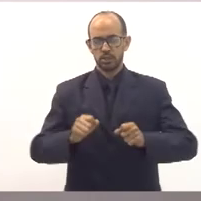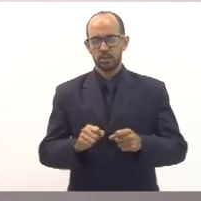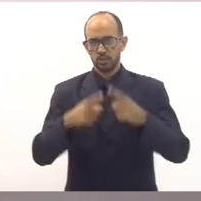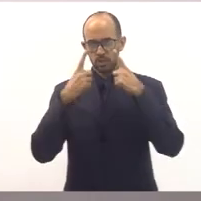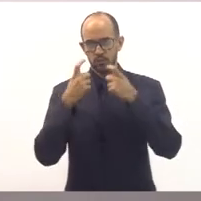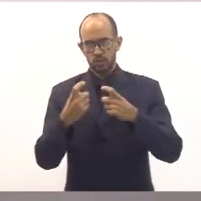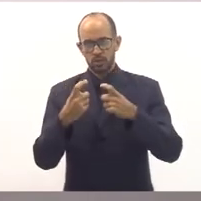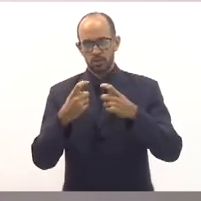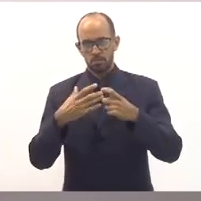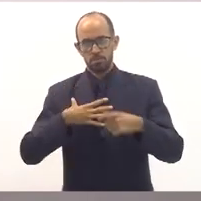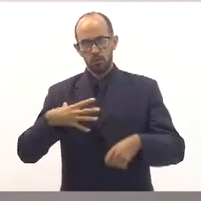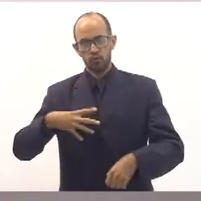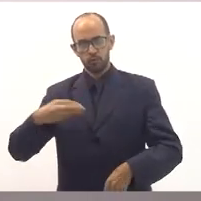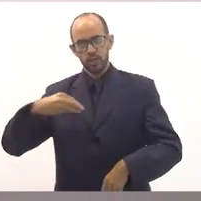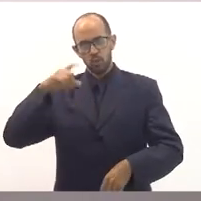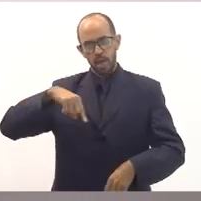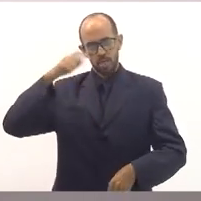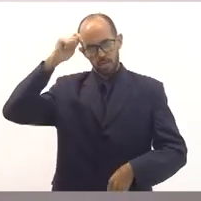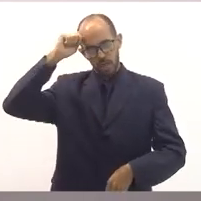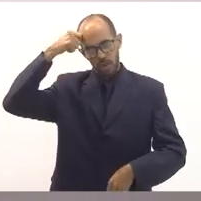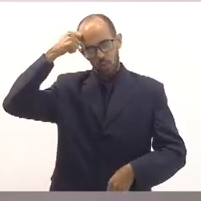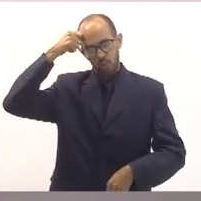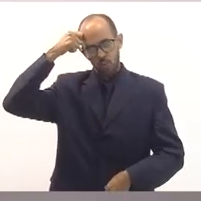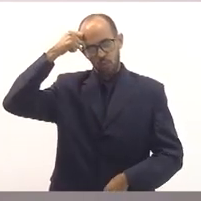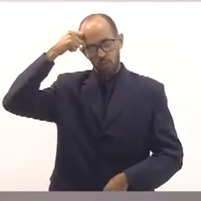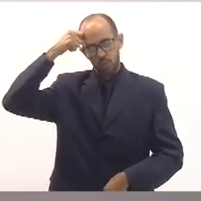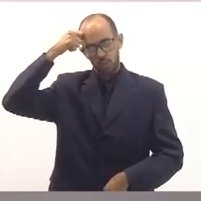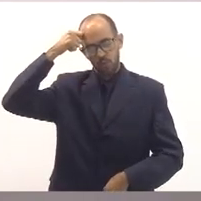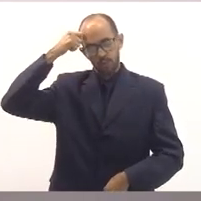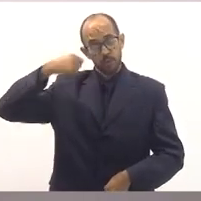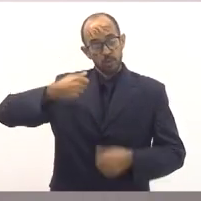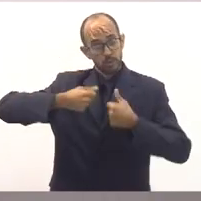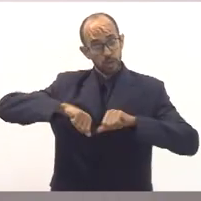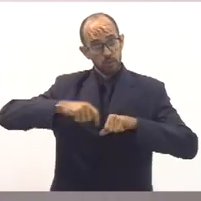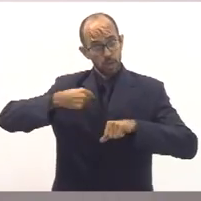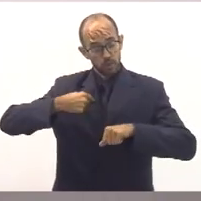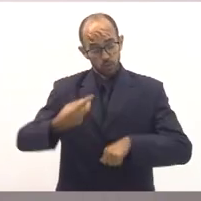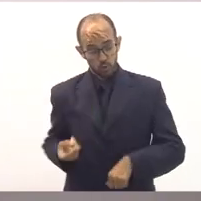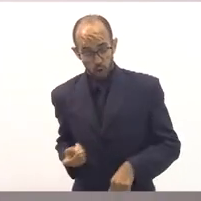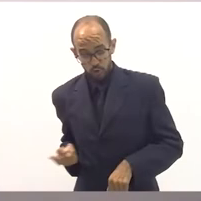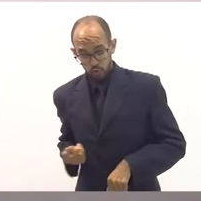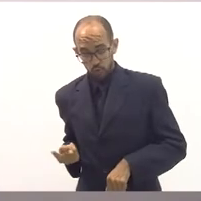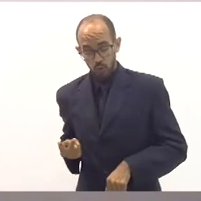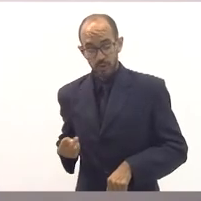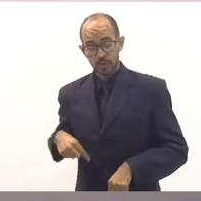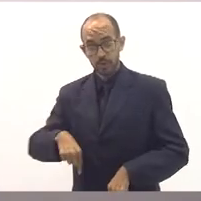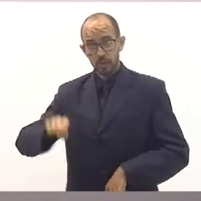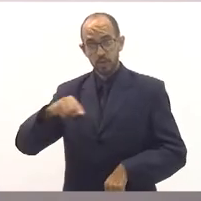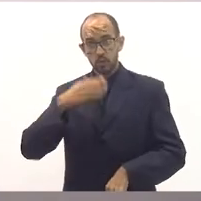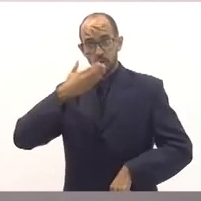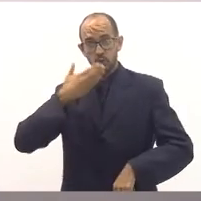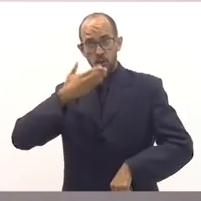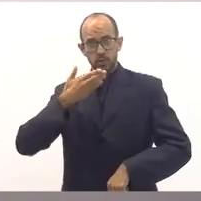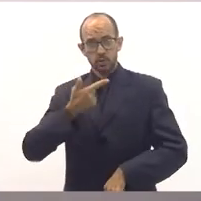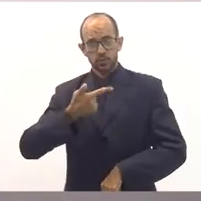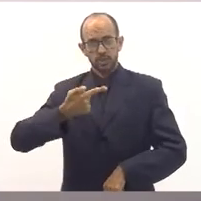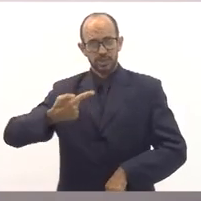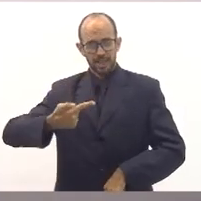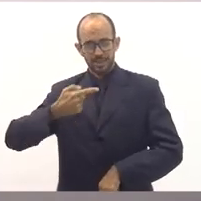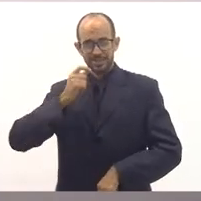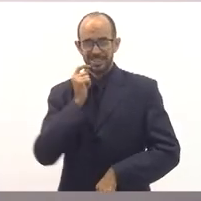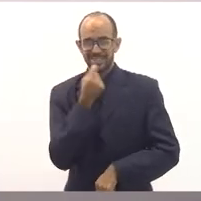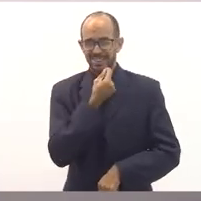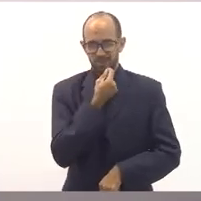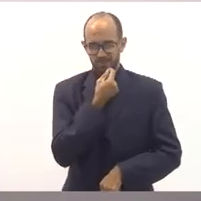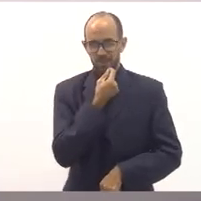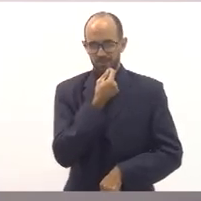meu filho é negro Enfim estava eu e ele correndo atrás de doces no dia vinte e sete de setembro do